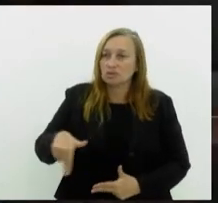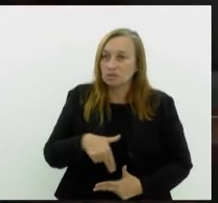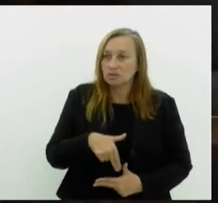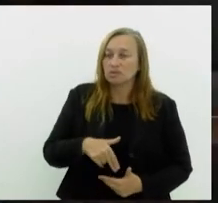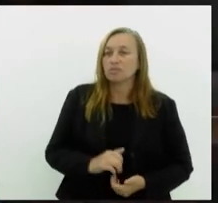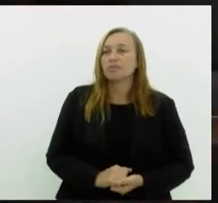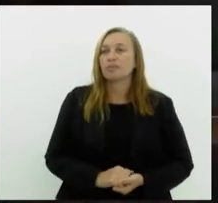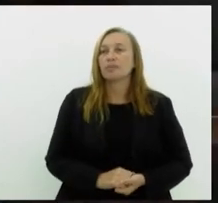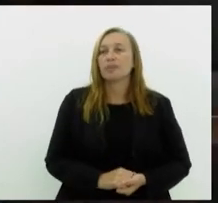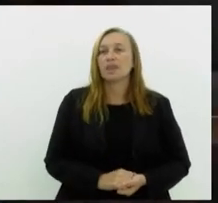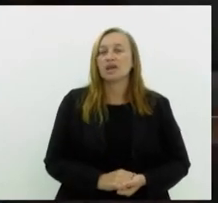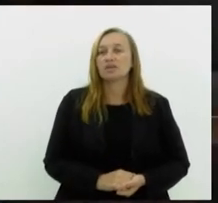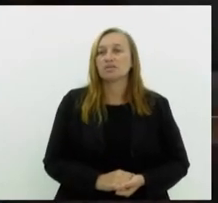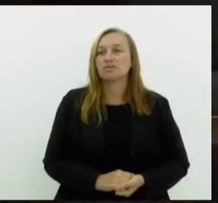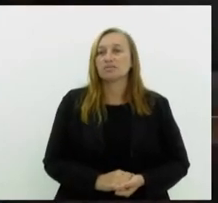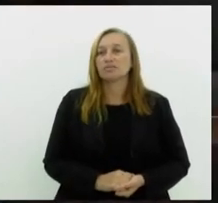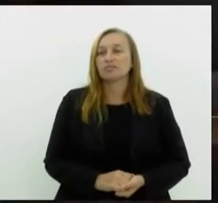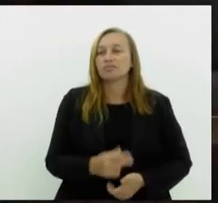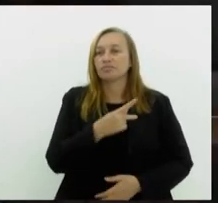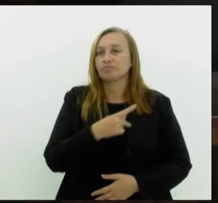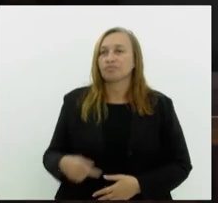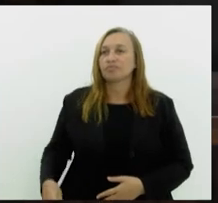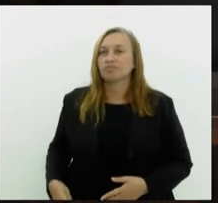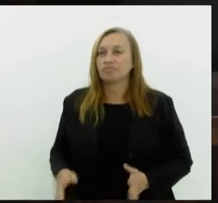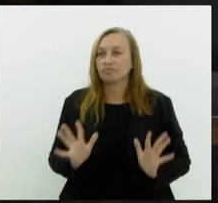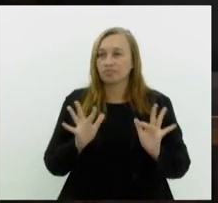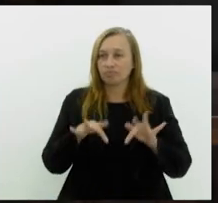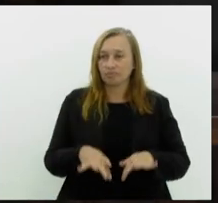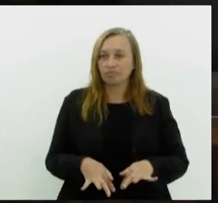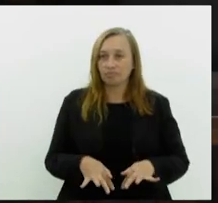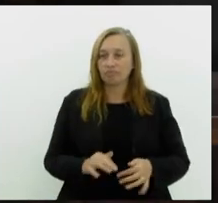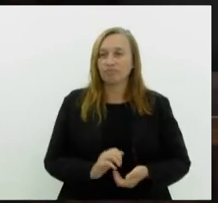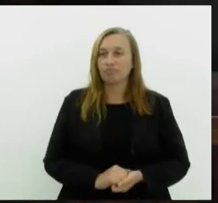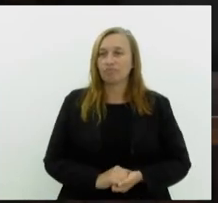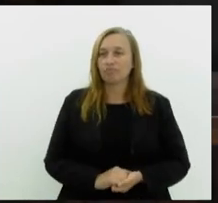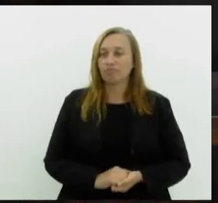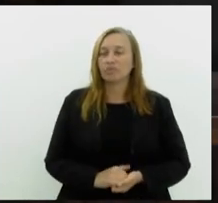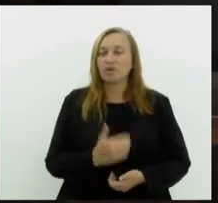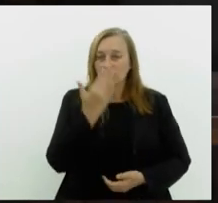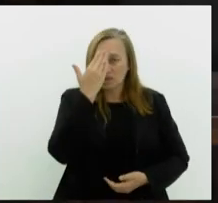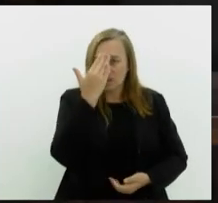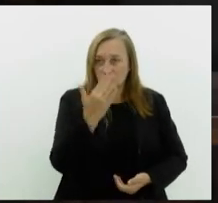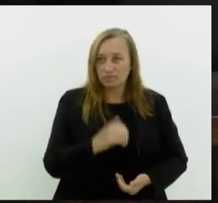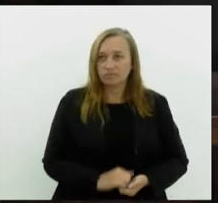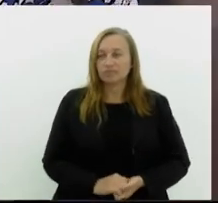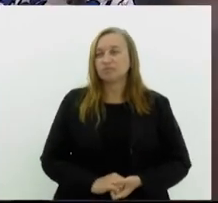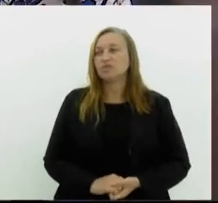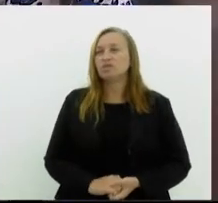orador inscrito, a presidência encerra a presente sessão. Muito obrigado.